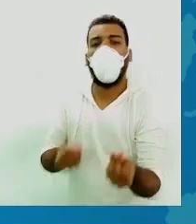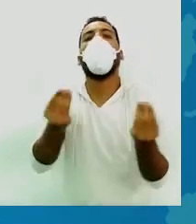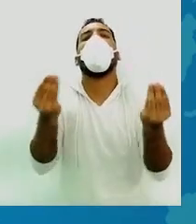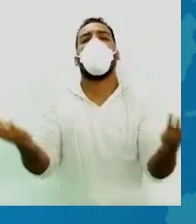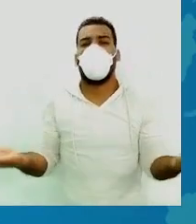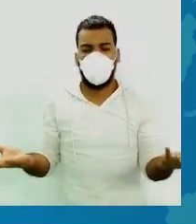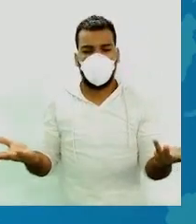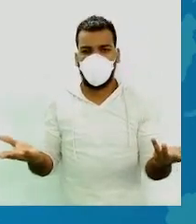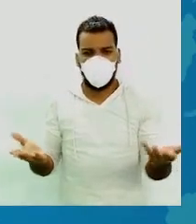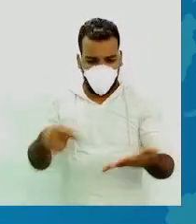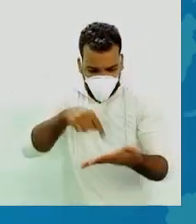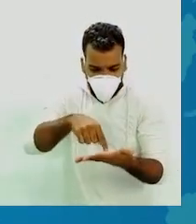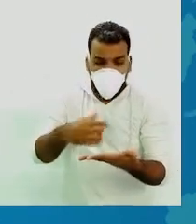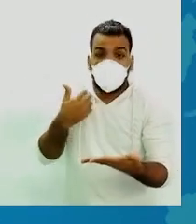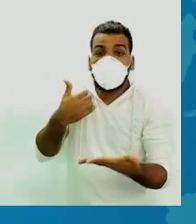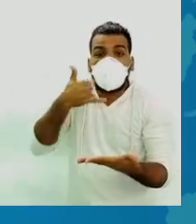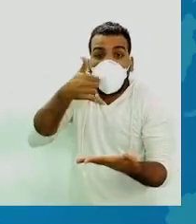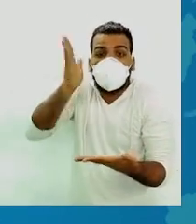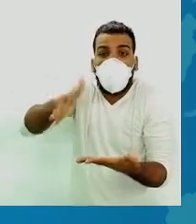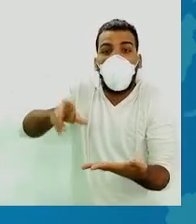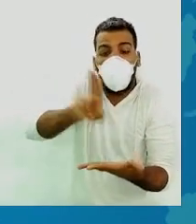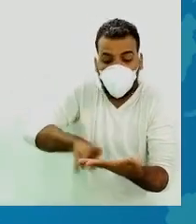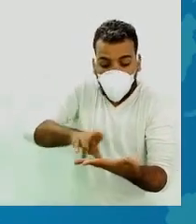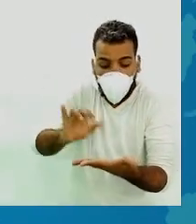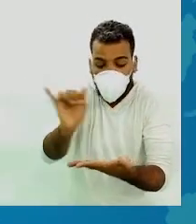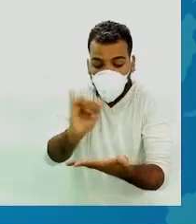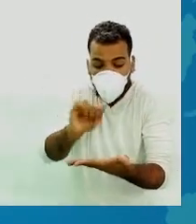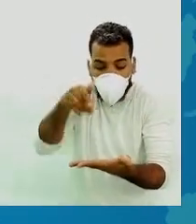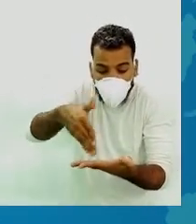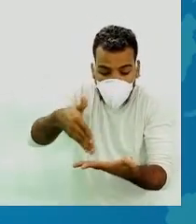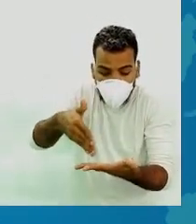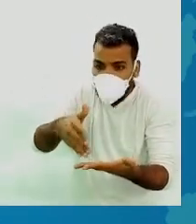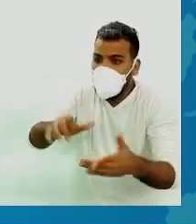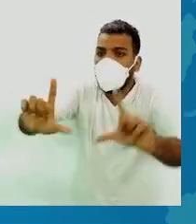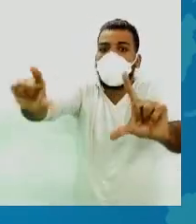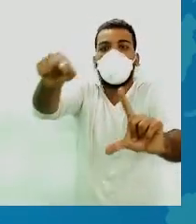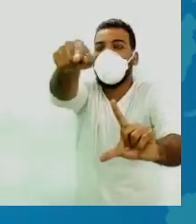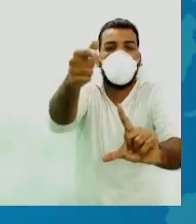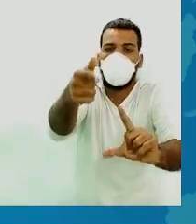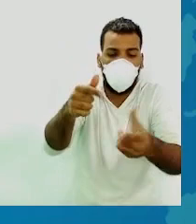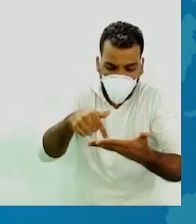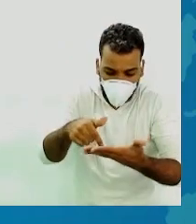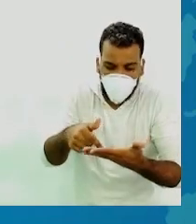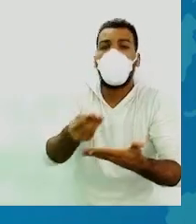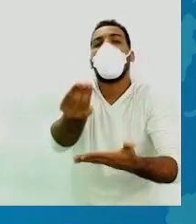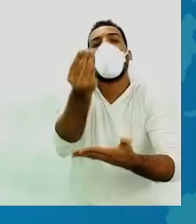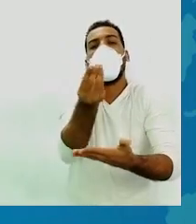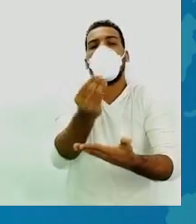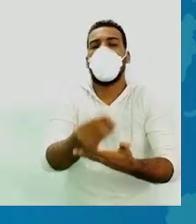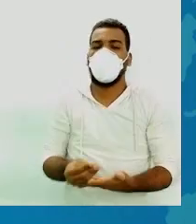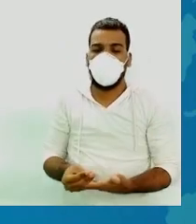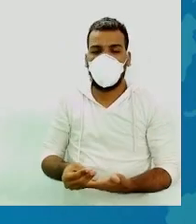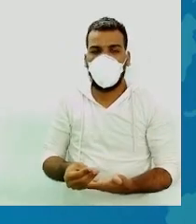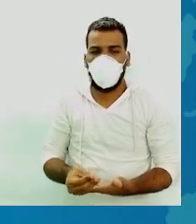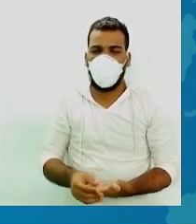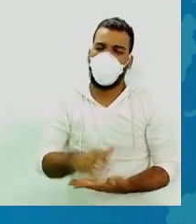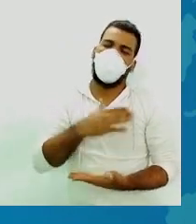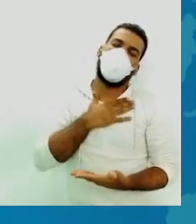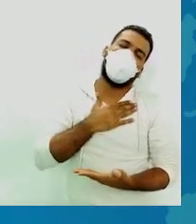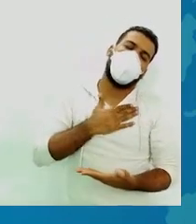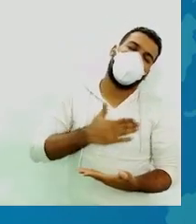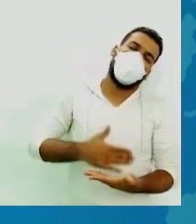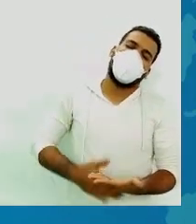é que eu vou apontar o meu celular para o QR Code, fazer o download se eu vou assistir sua aula agora por